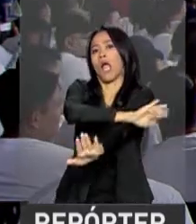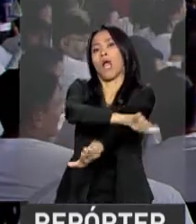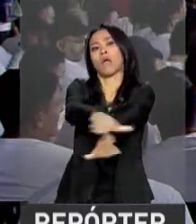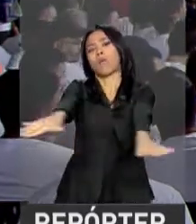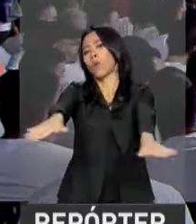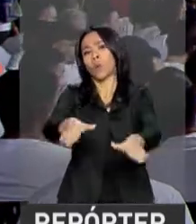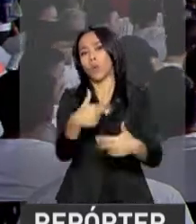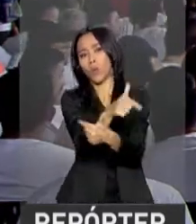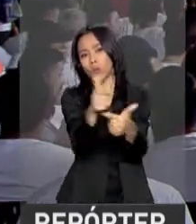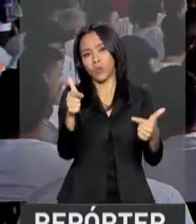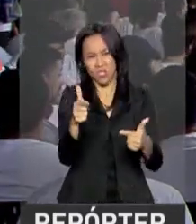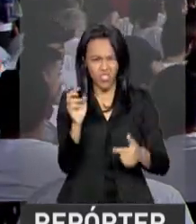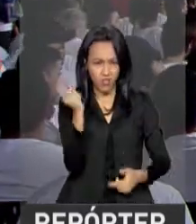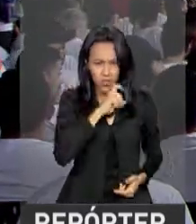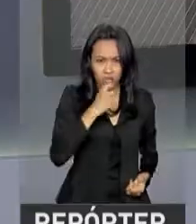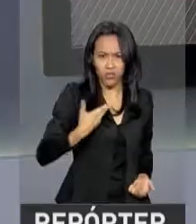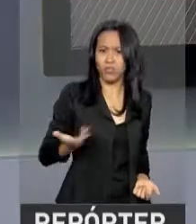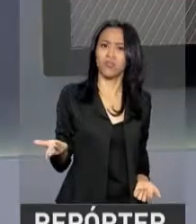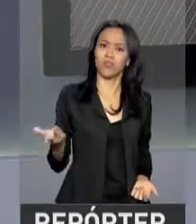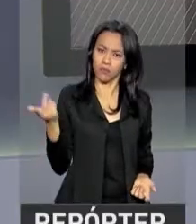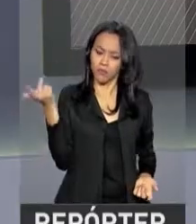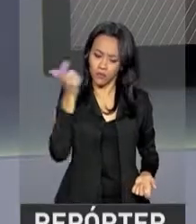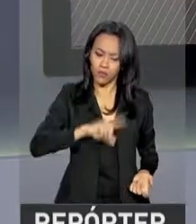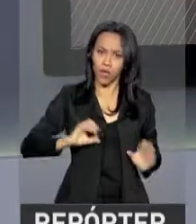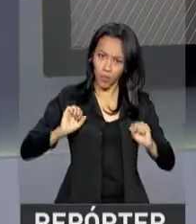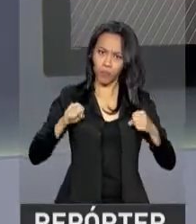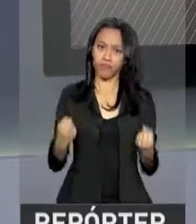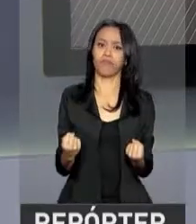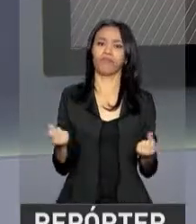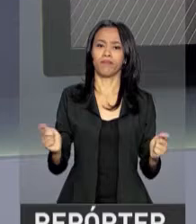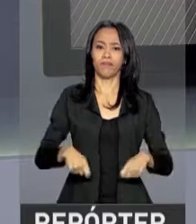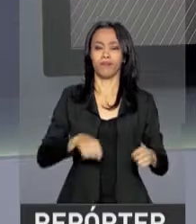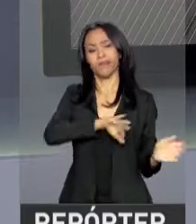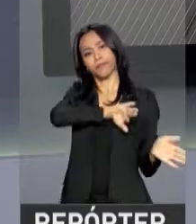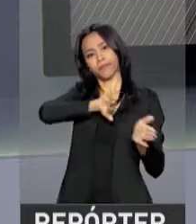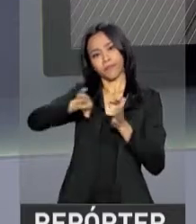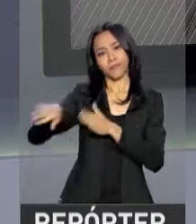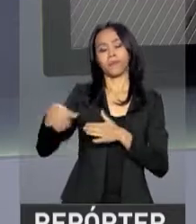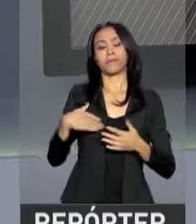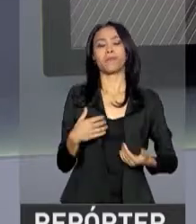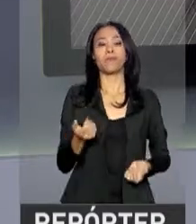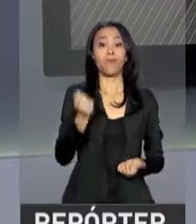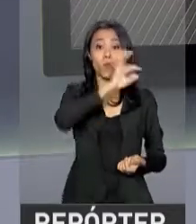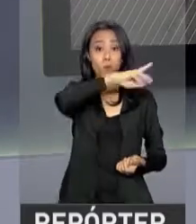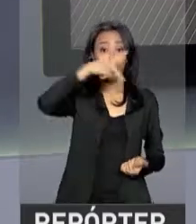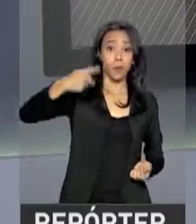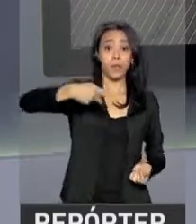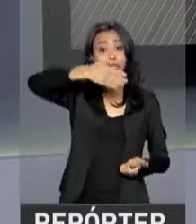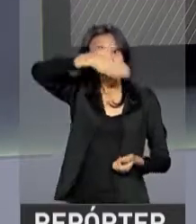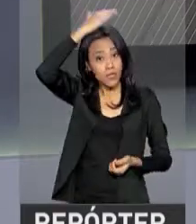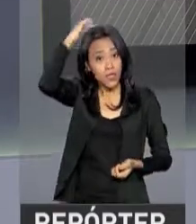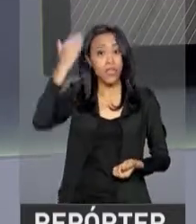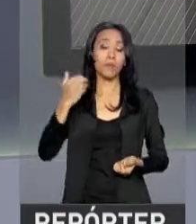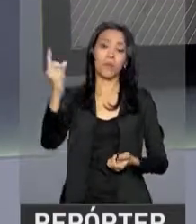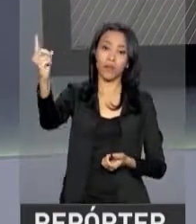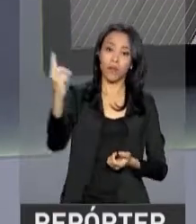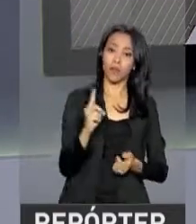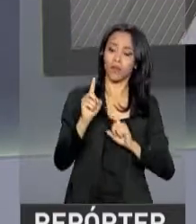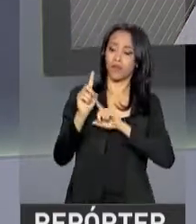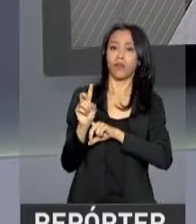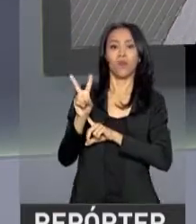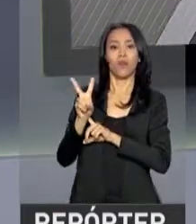recuperação isso é mentira o presidente michel temer recebe hoje em brasília o vice-presidente americano